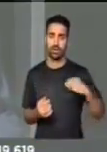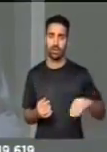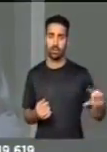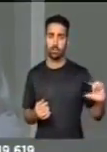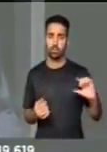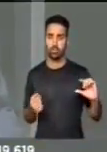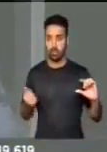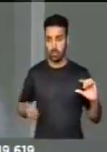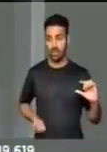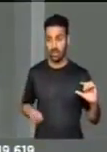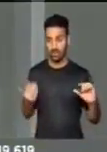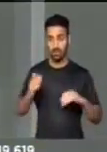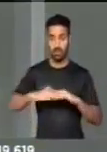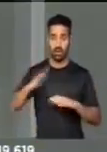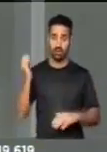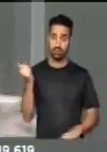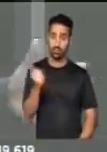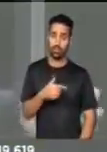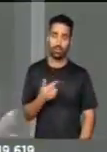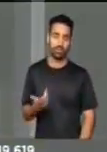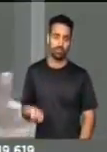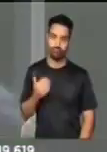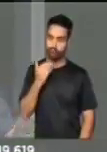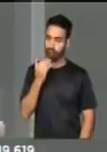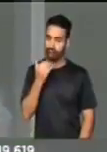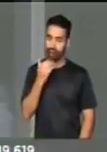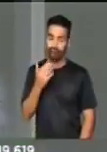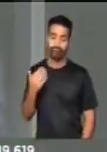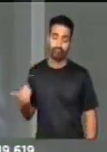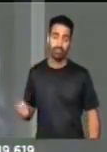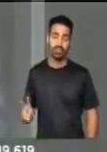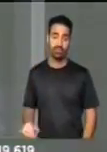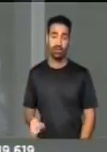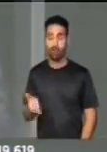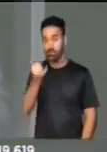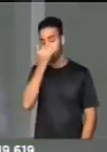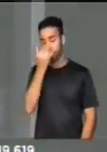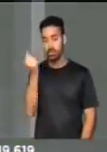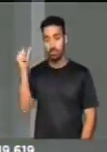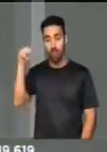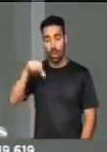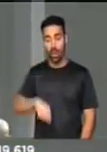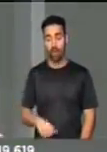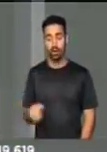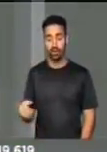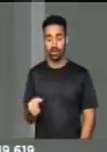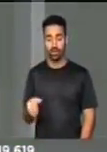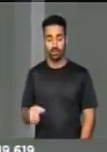momento em que você gasta mais do que o que ganha, inevitavelmente você cai